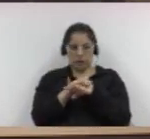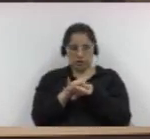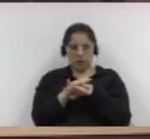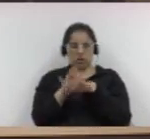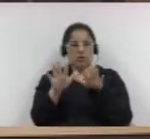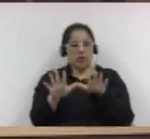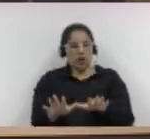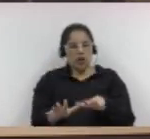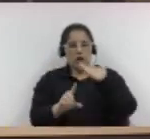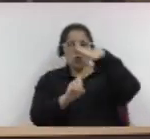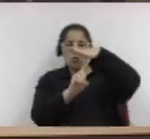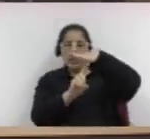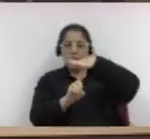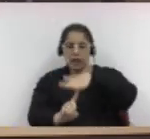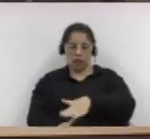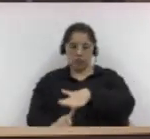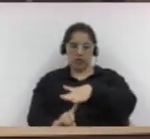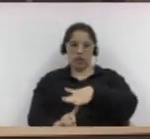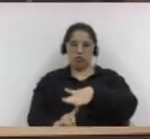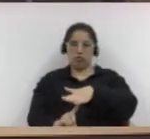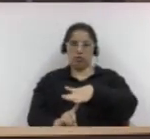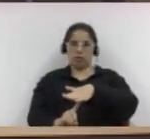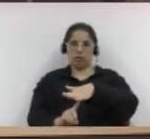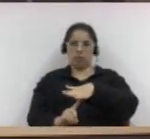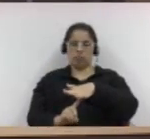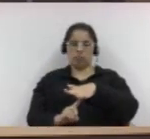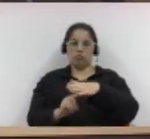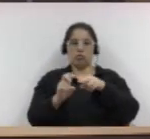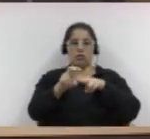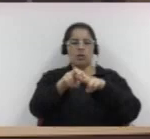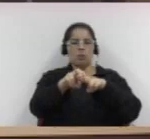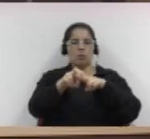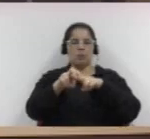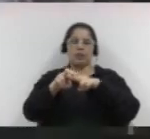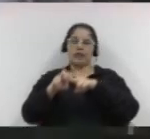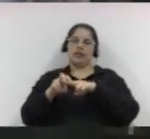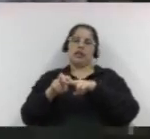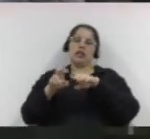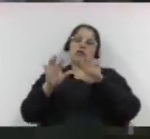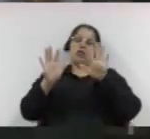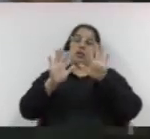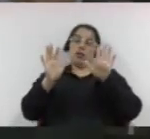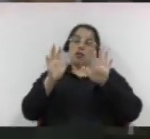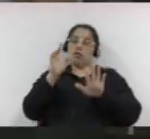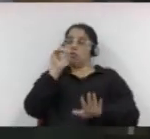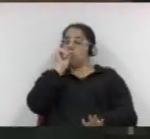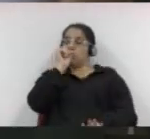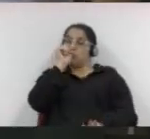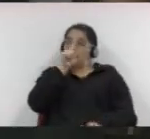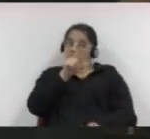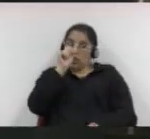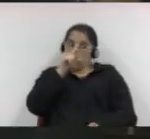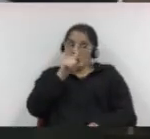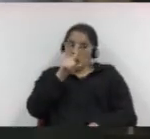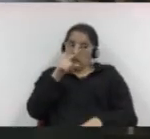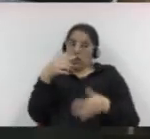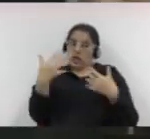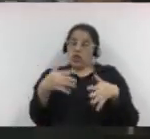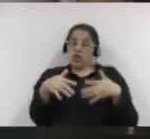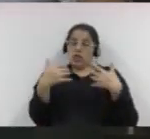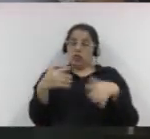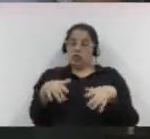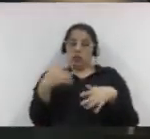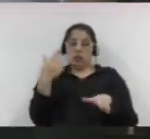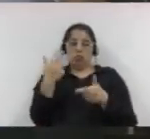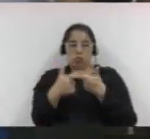fiquei com depressão por motivo de olha, eu não posso nem xingar, porque se eu xingo dá polêmica, se